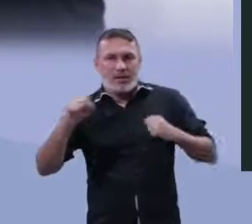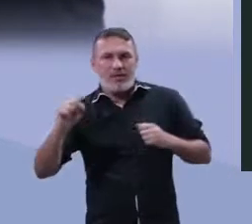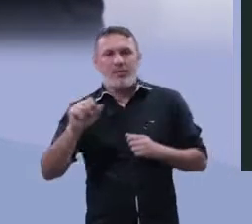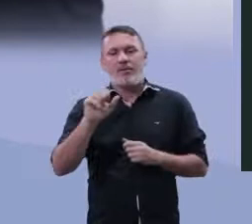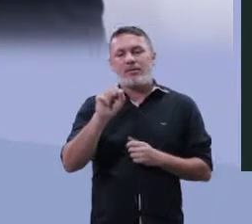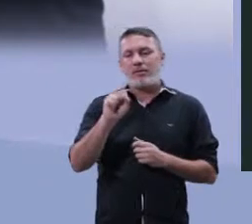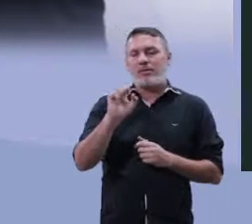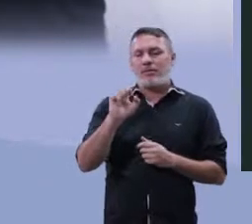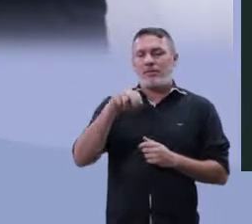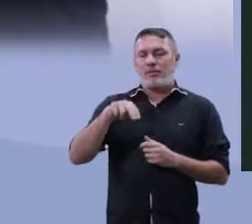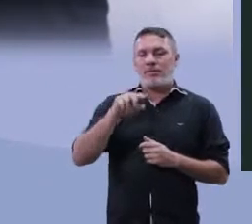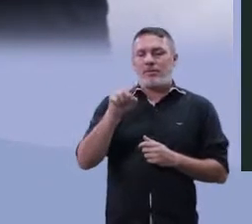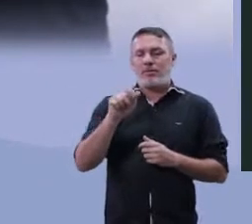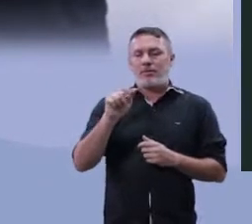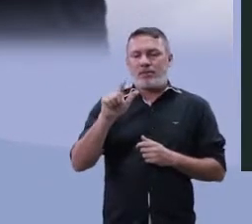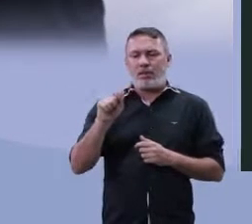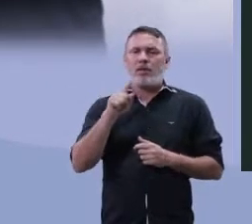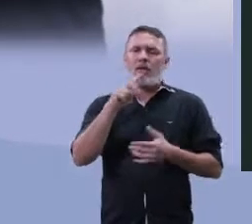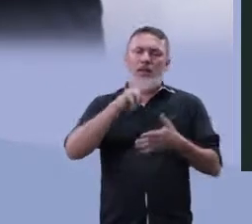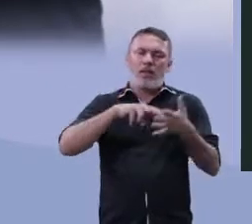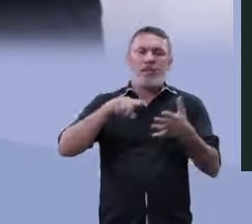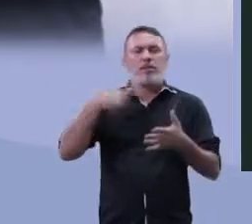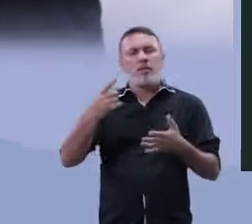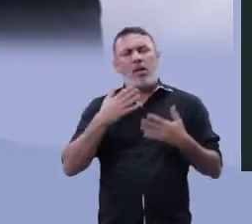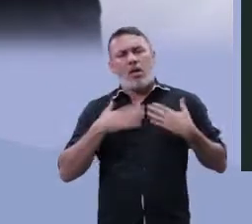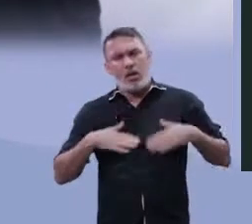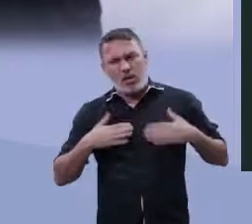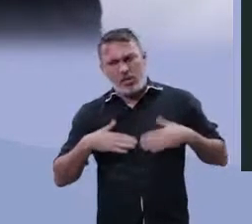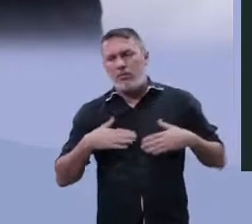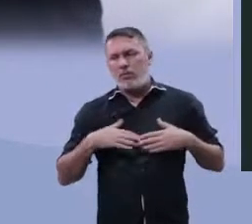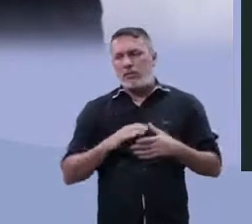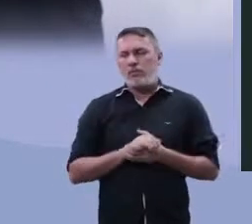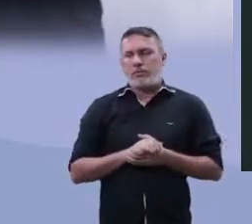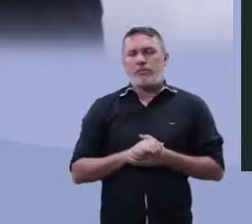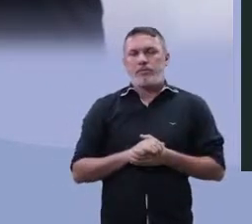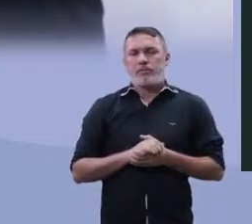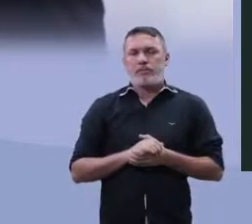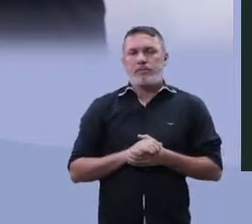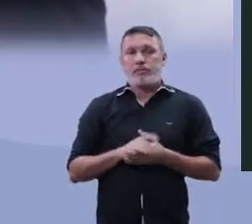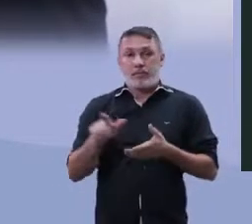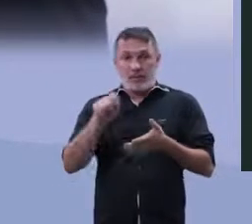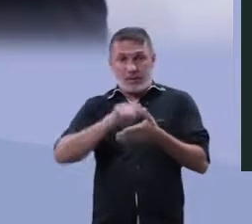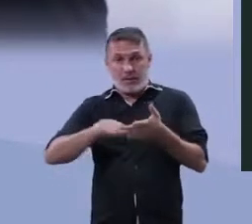vocês possam ler com mais calma, dando uma pausa, claro, né?